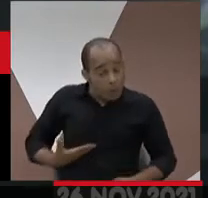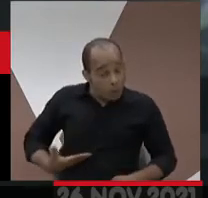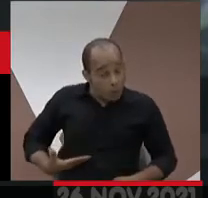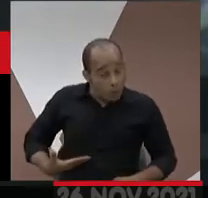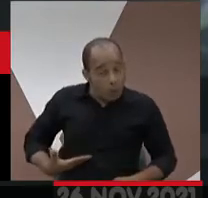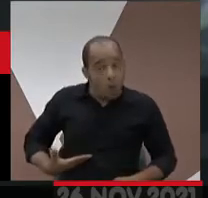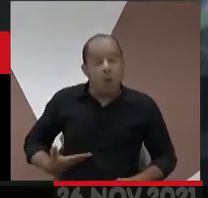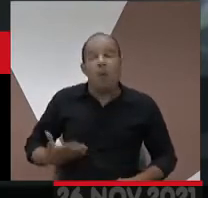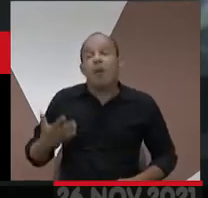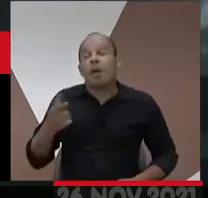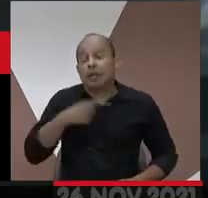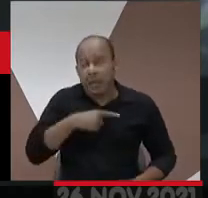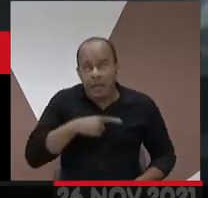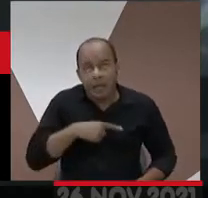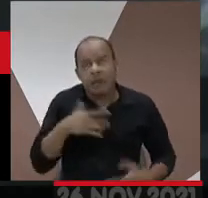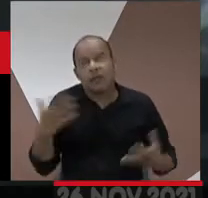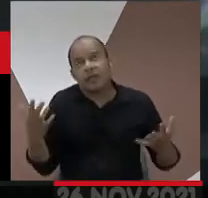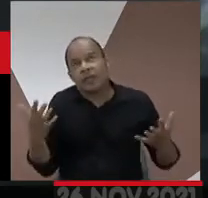manipulações,